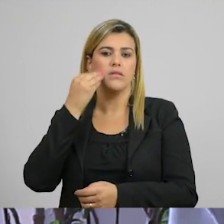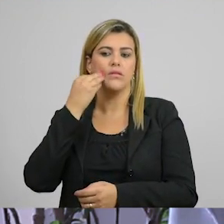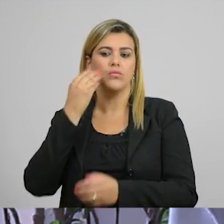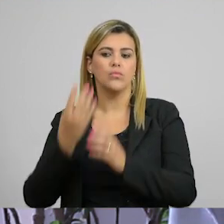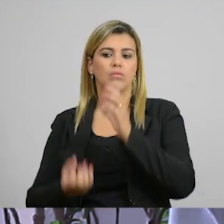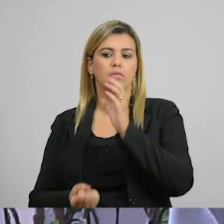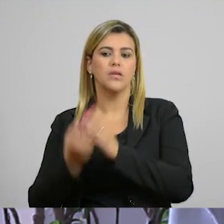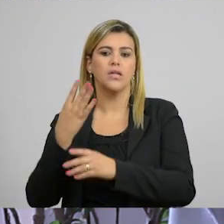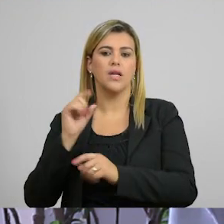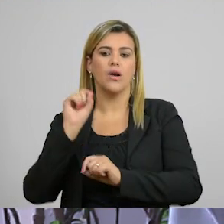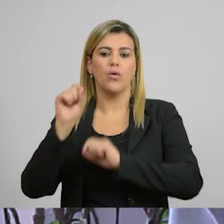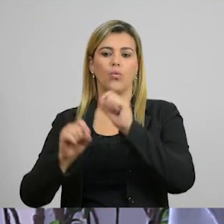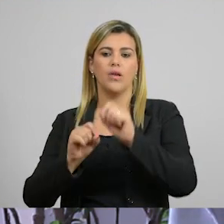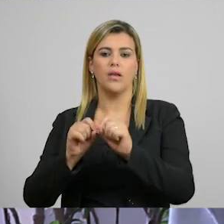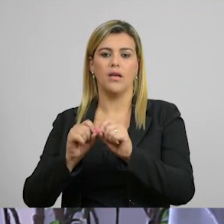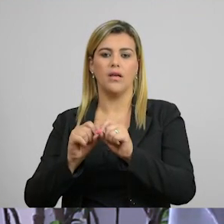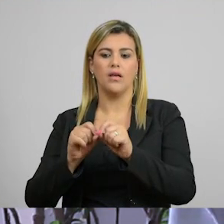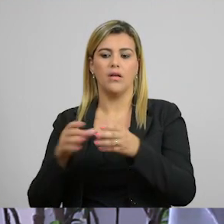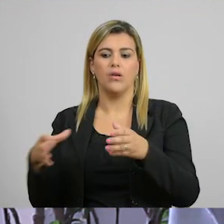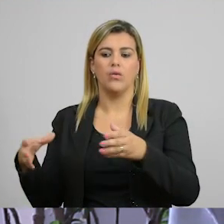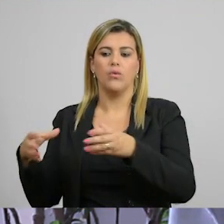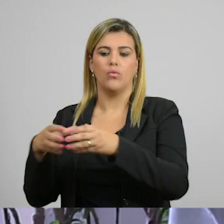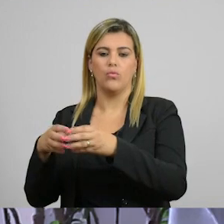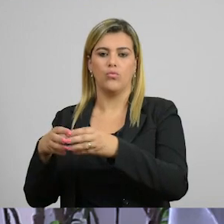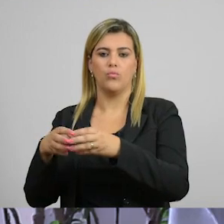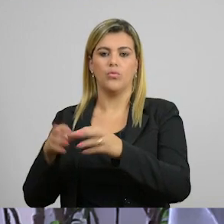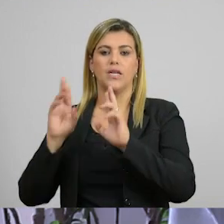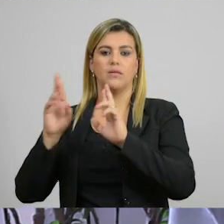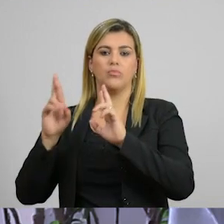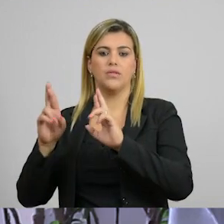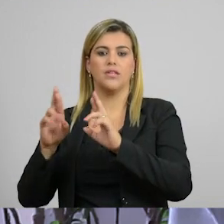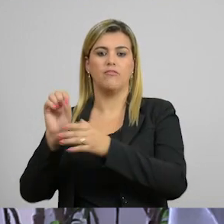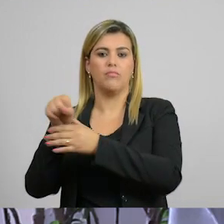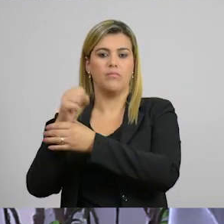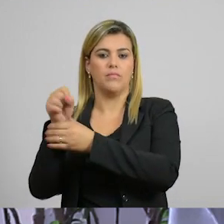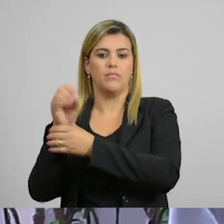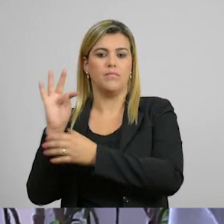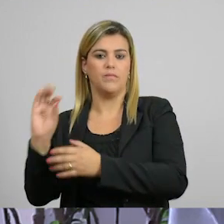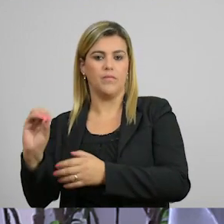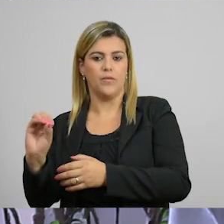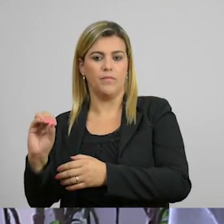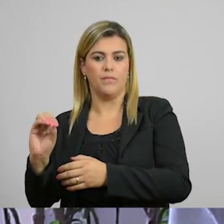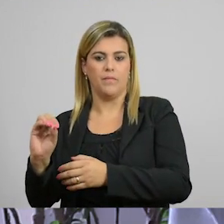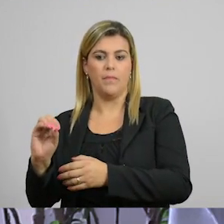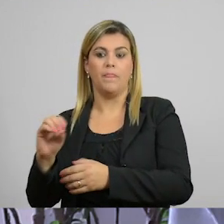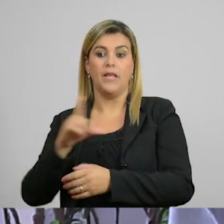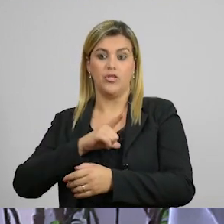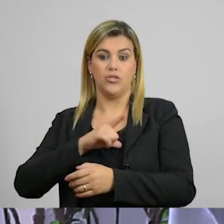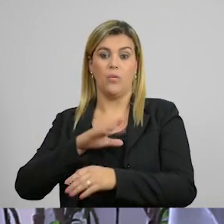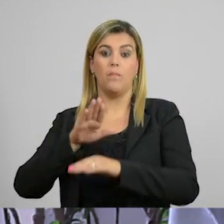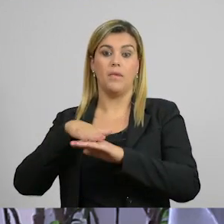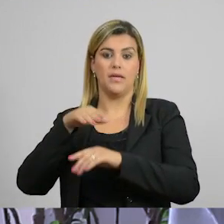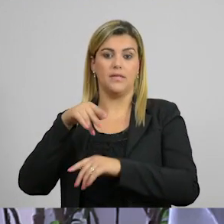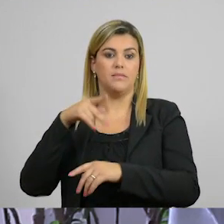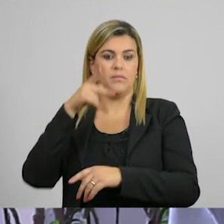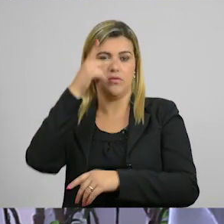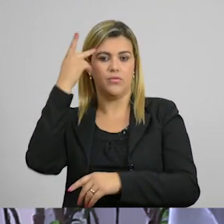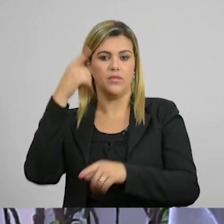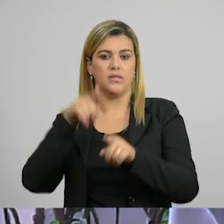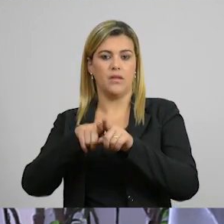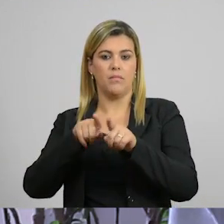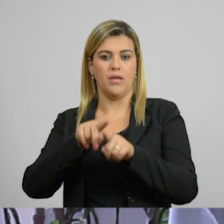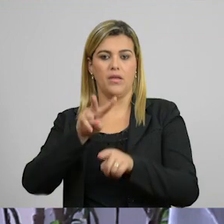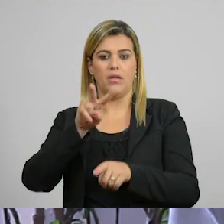tentando montar o que era o conselho, como era o que a gente achava. Aí nós já éramos mais alguns. Tinha